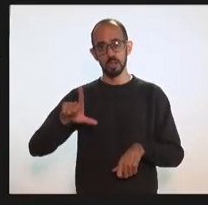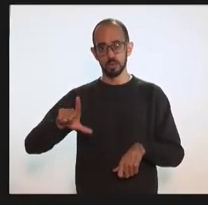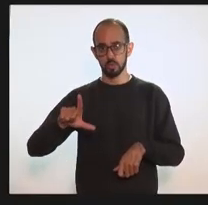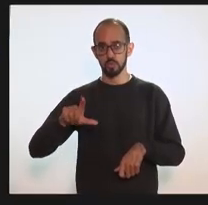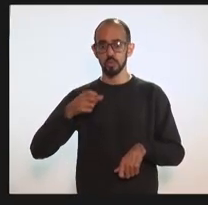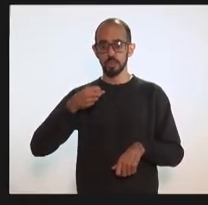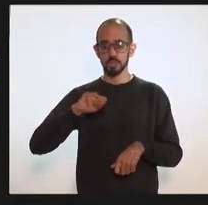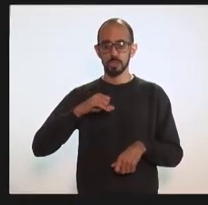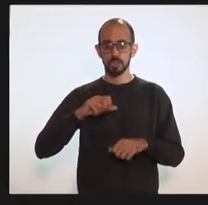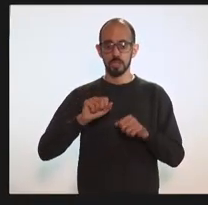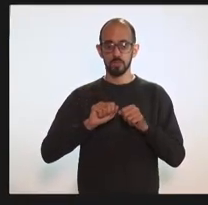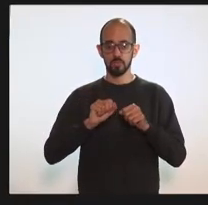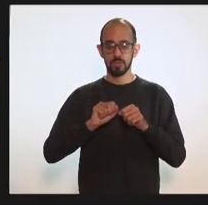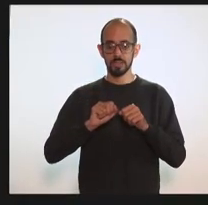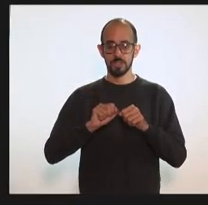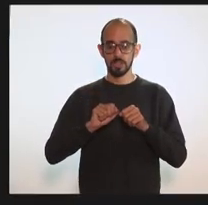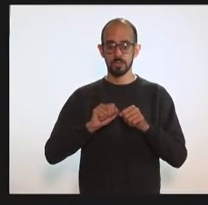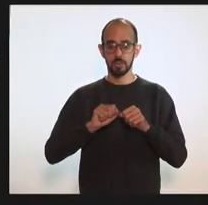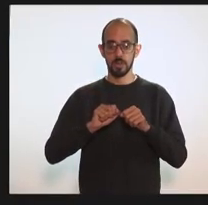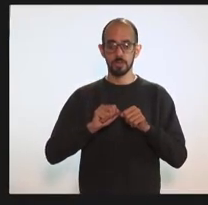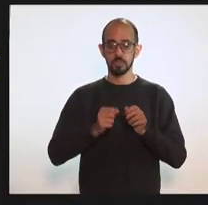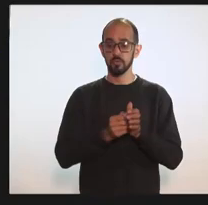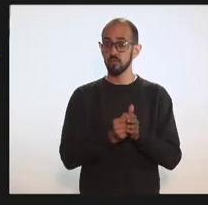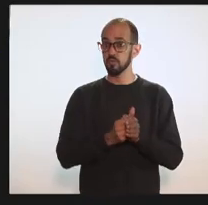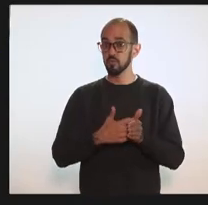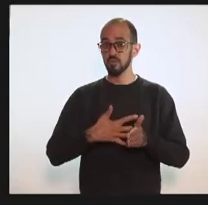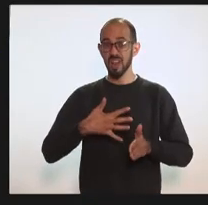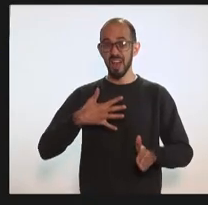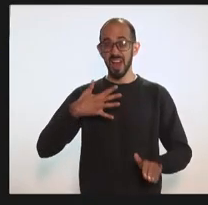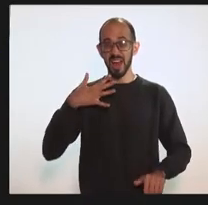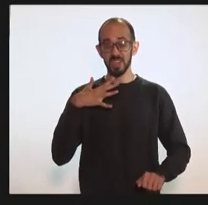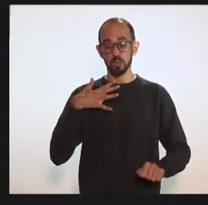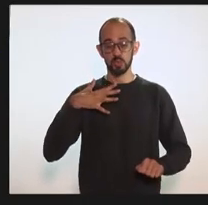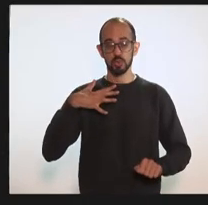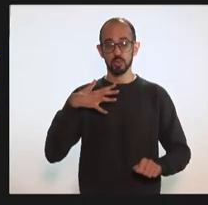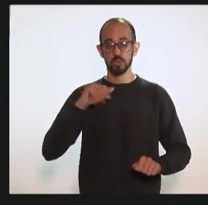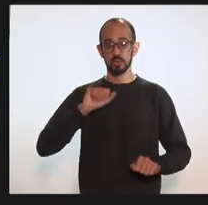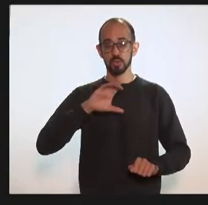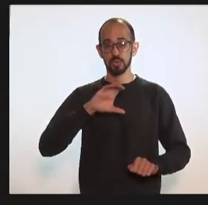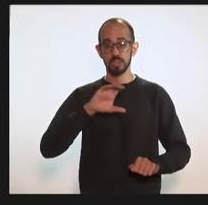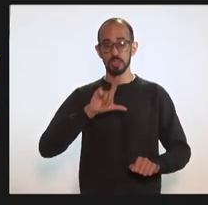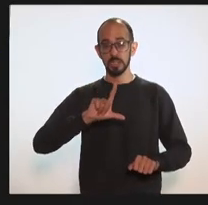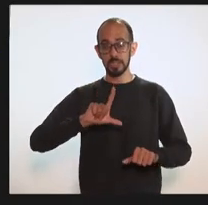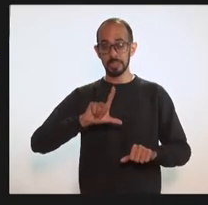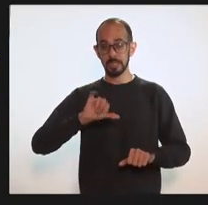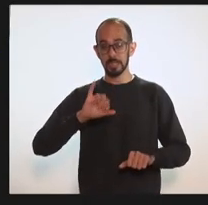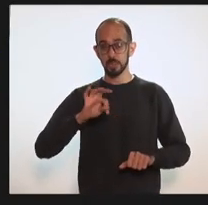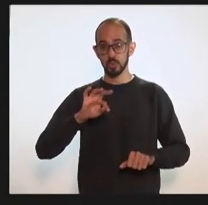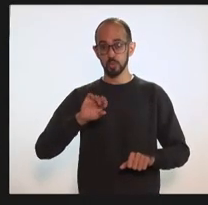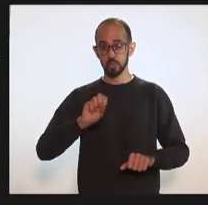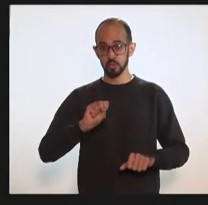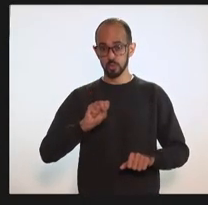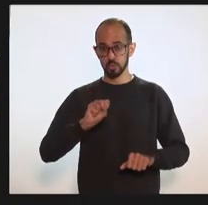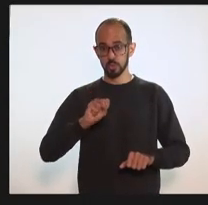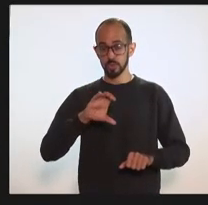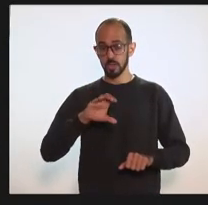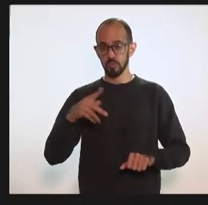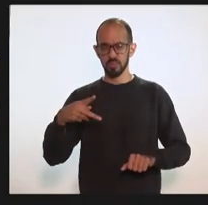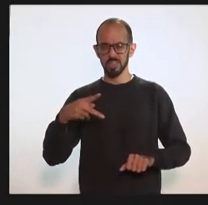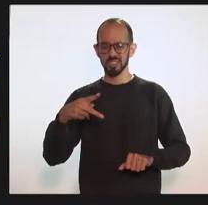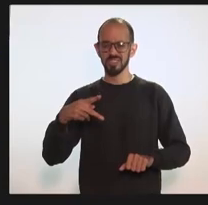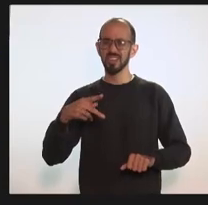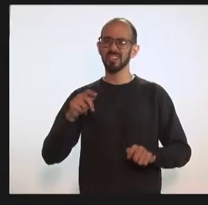nós estamos falando de dezenas de milhares que hectolitros então é algo que vai prejudicar o turismo e o